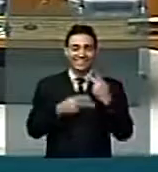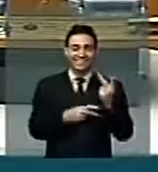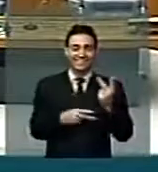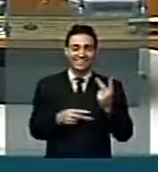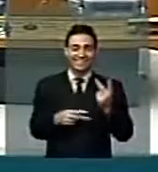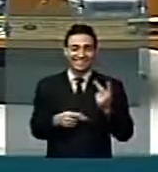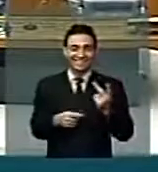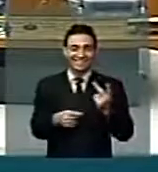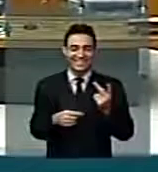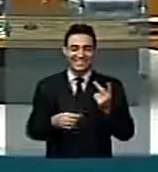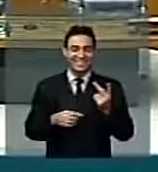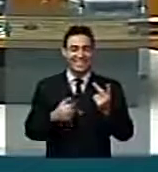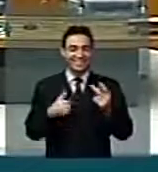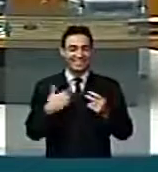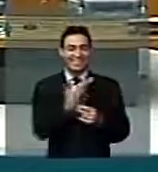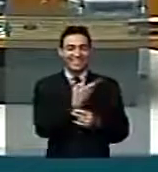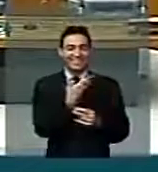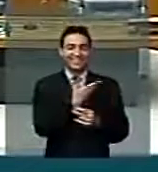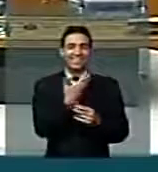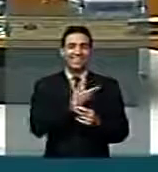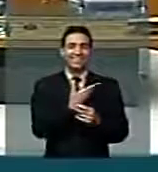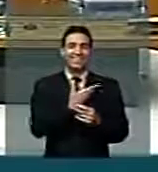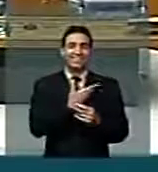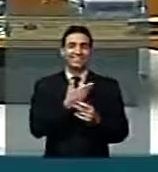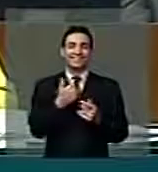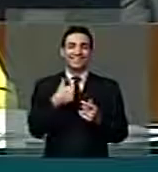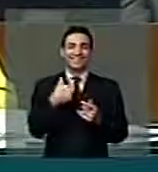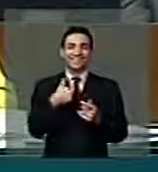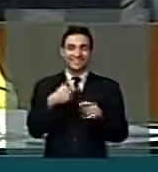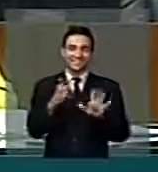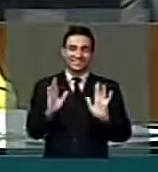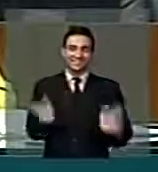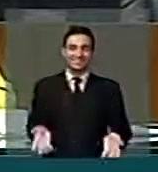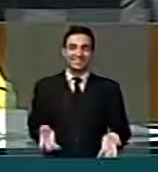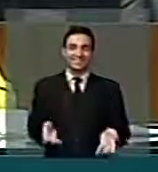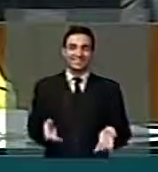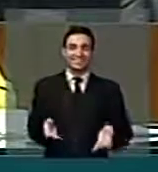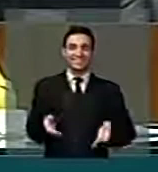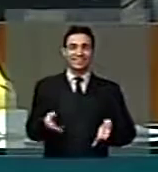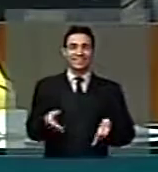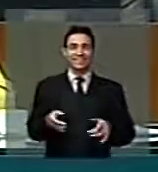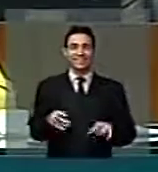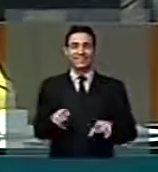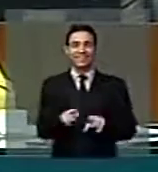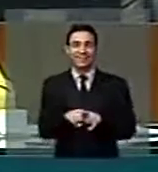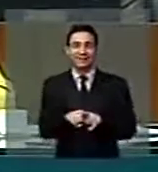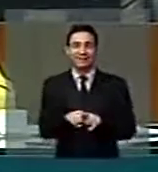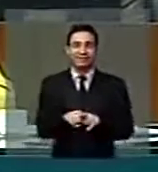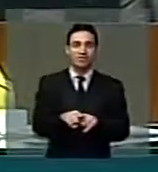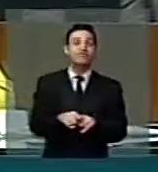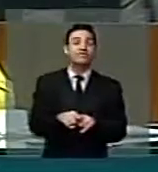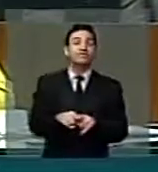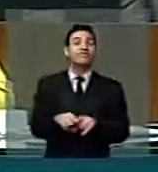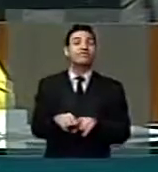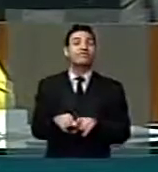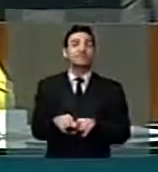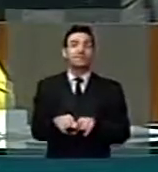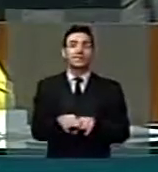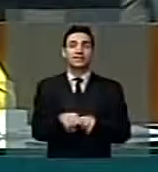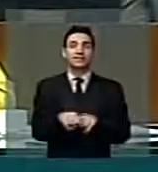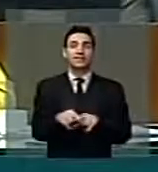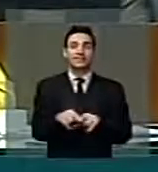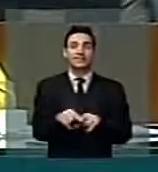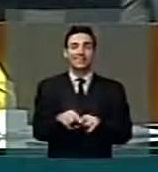colega de Estado. Eu tive há 6 mandatos nessa casa e praticamente existe